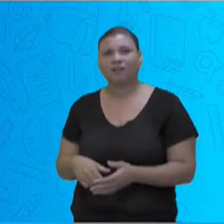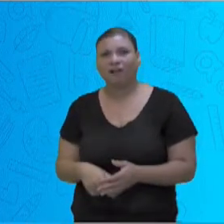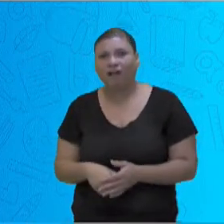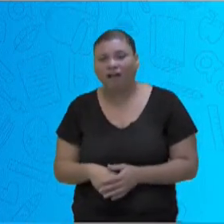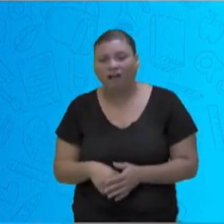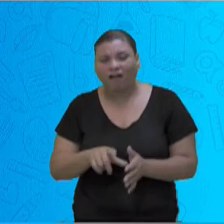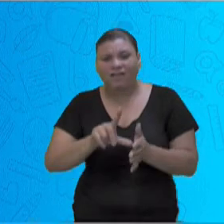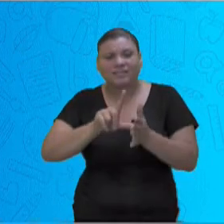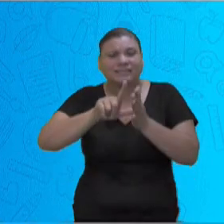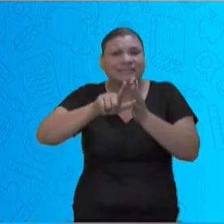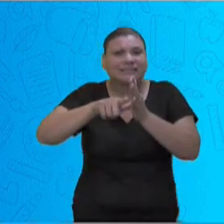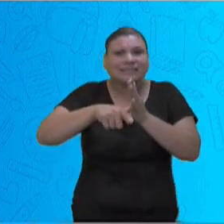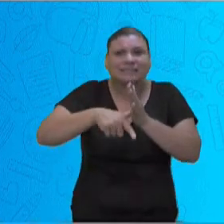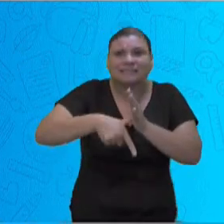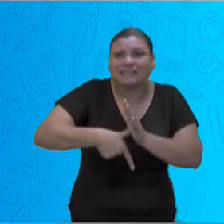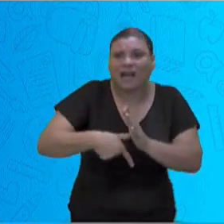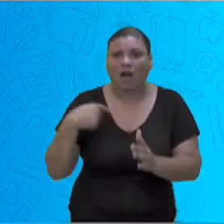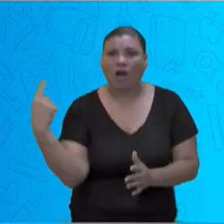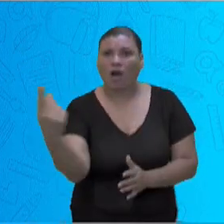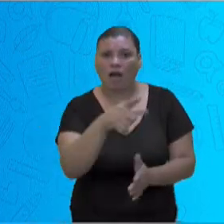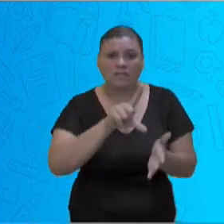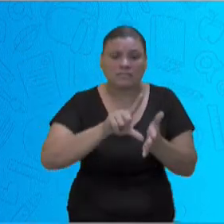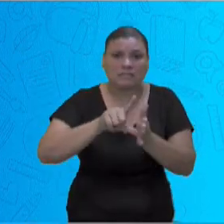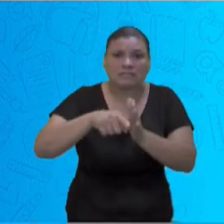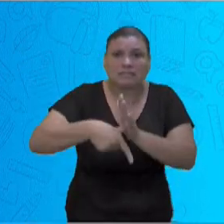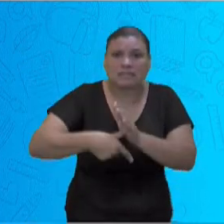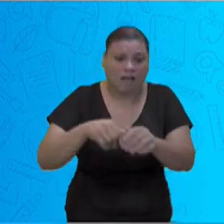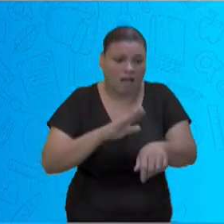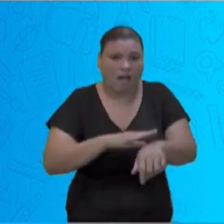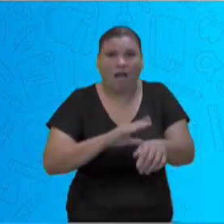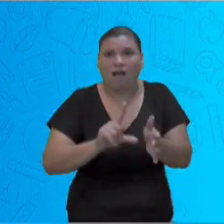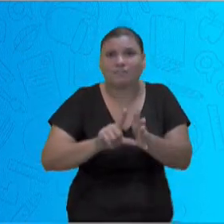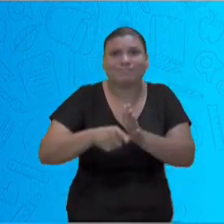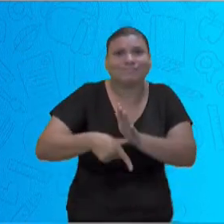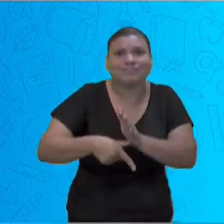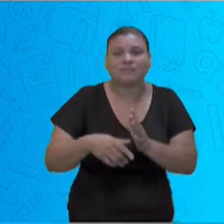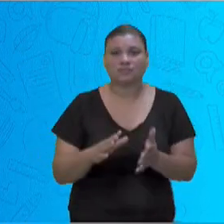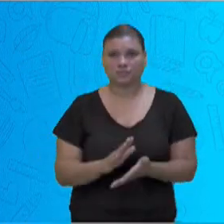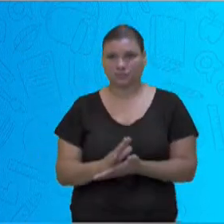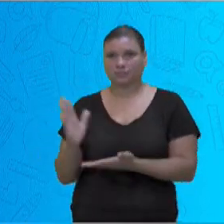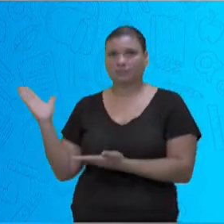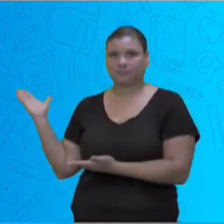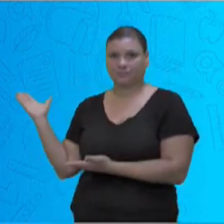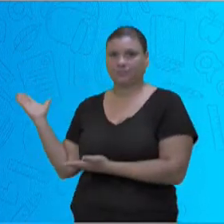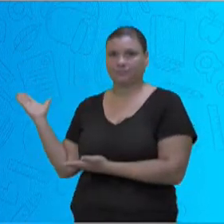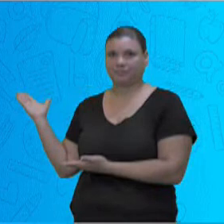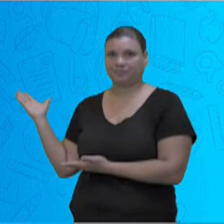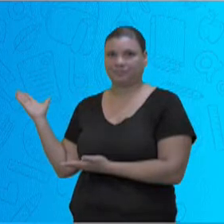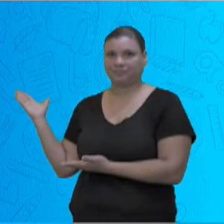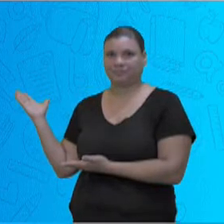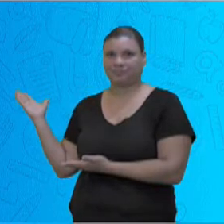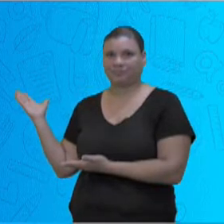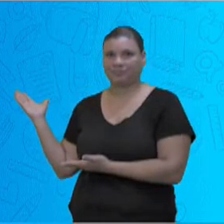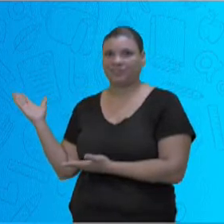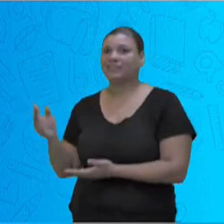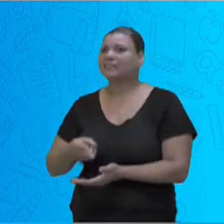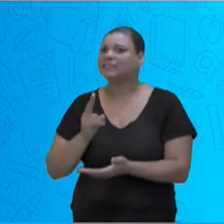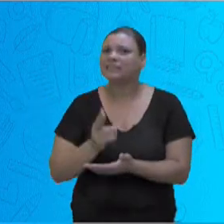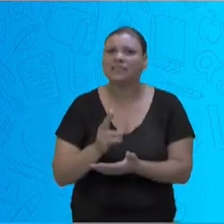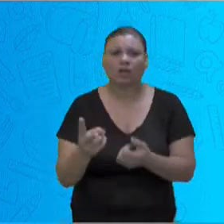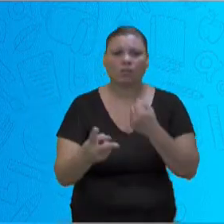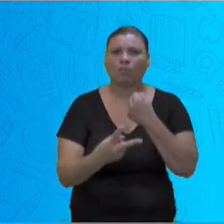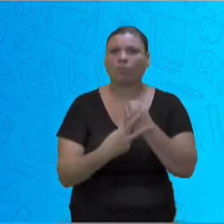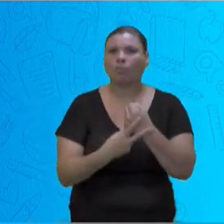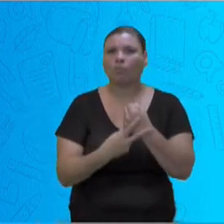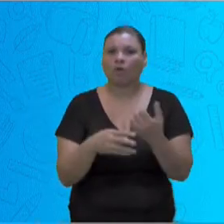E aí você vai entendendo já na próxima pergunta a mesma forma. O verbo to be na frente,